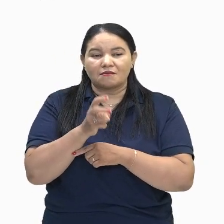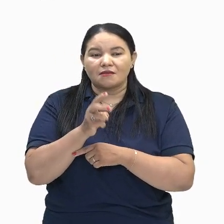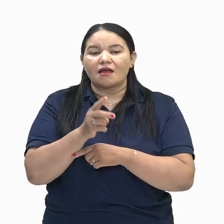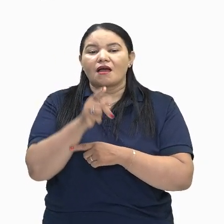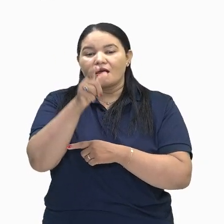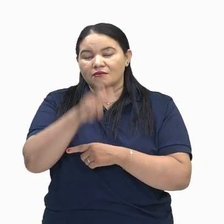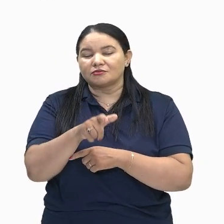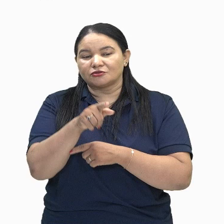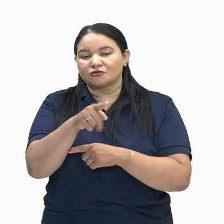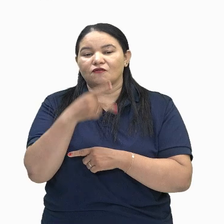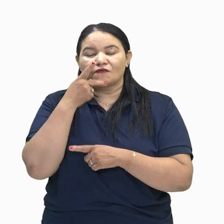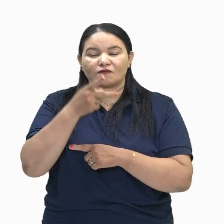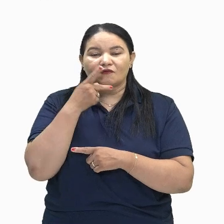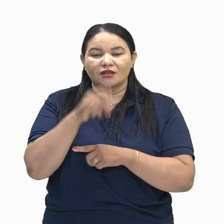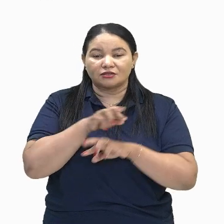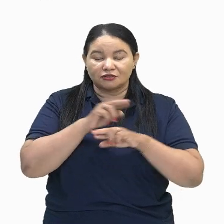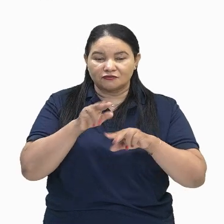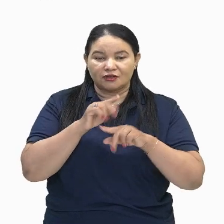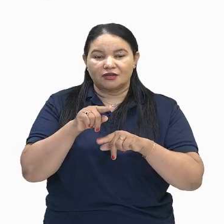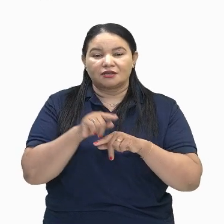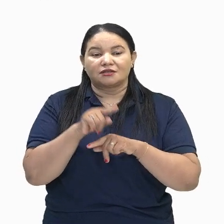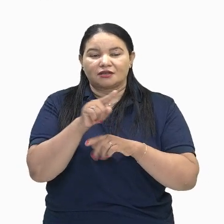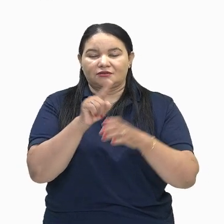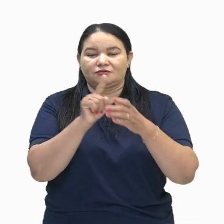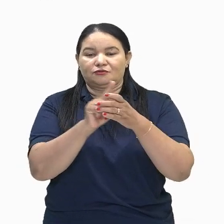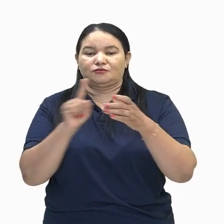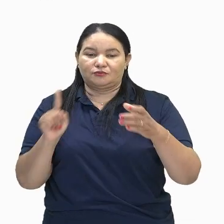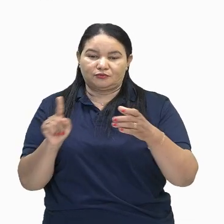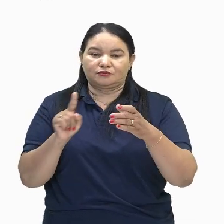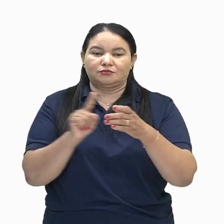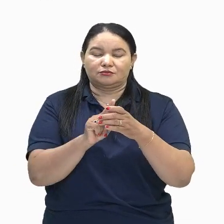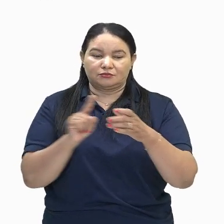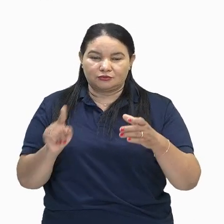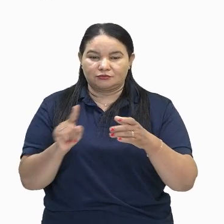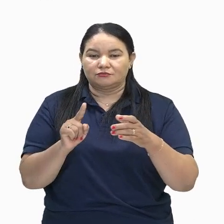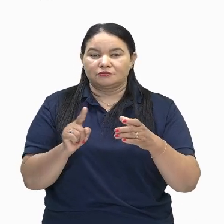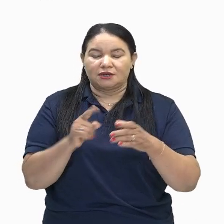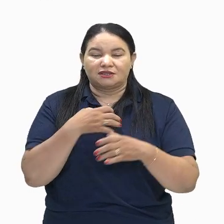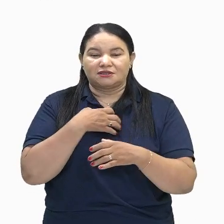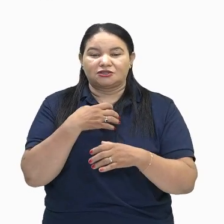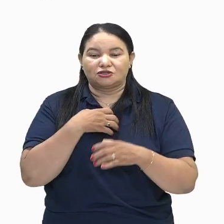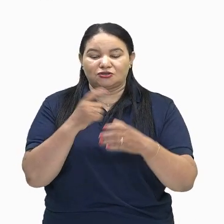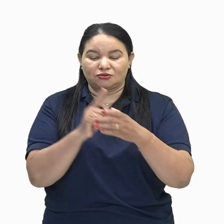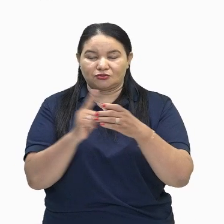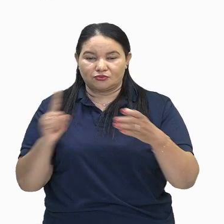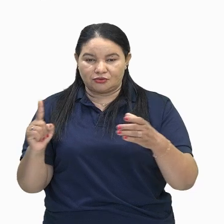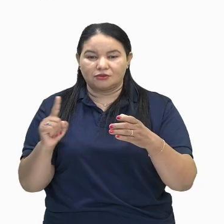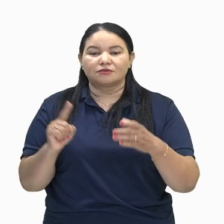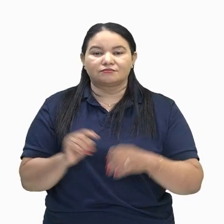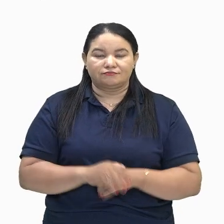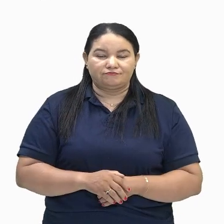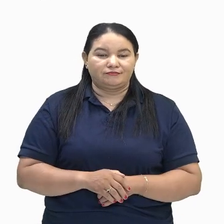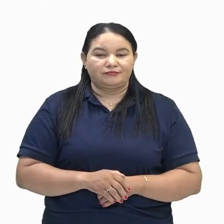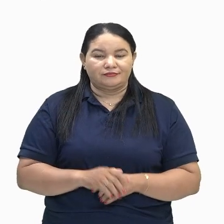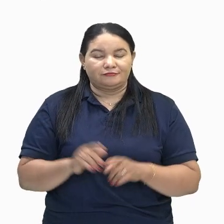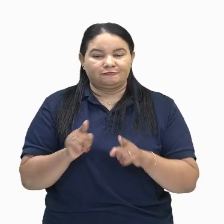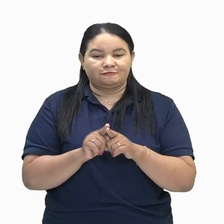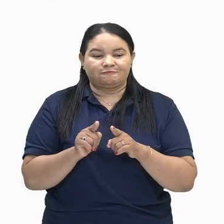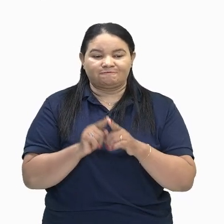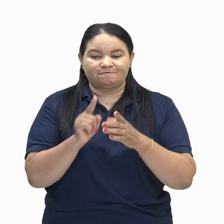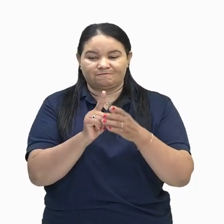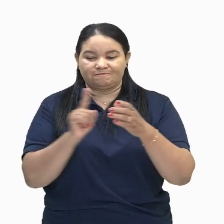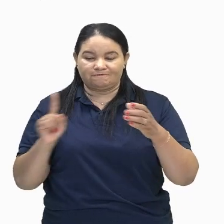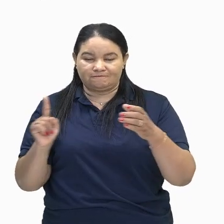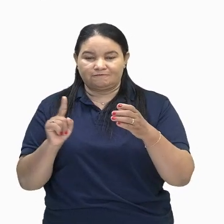e isso já ocasiona o quê? Uma exclusão social. Significa que aquela pessoa é excluída das outras. Elas são deixadas ali de lado,